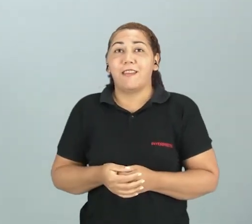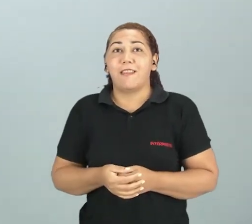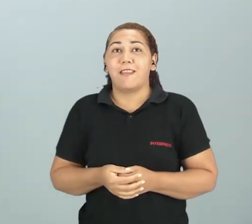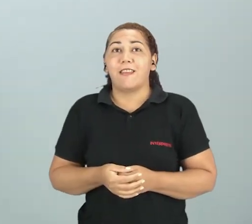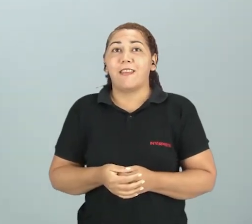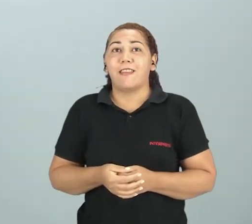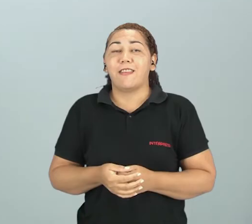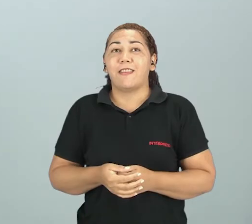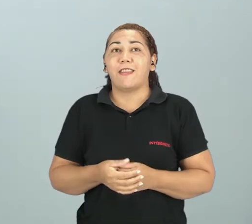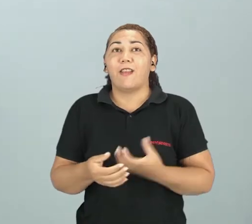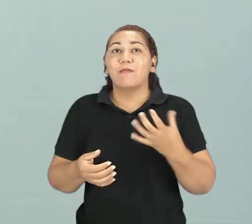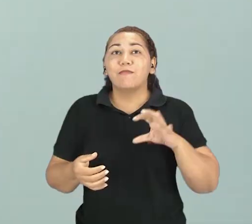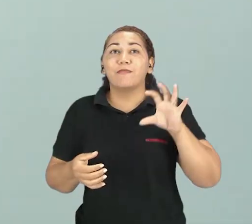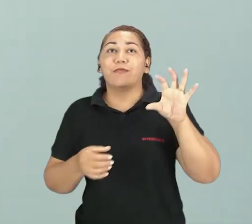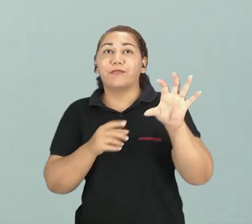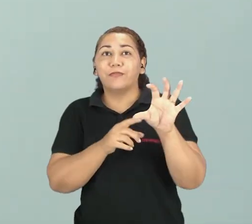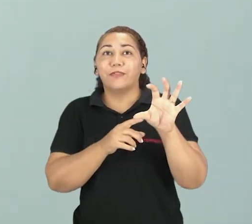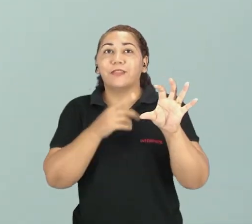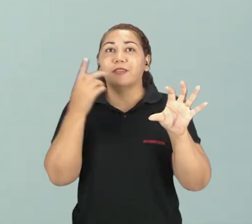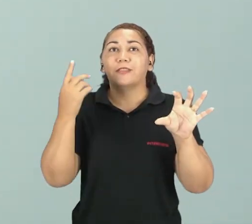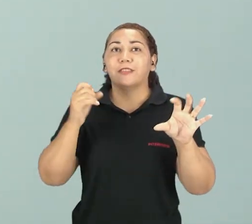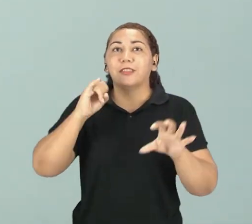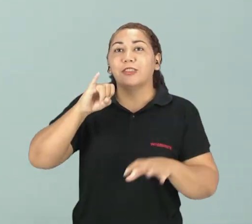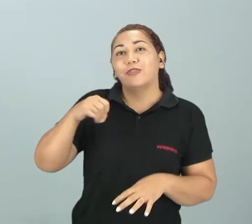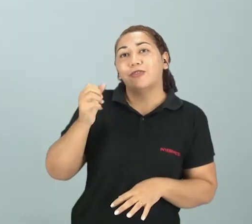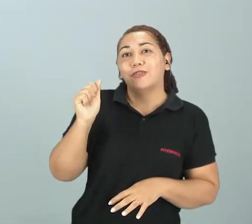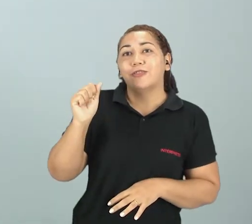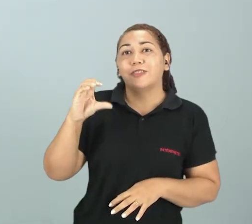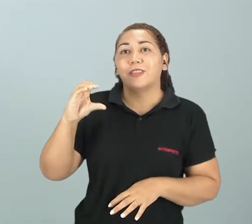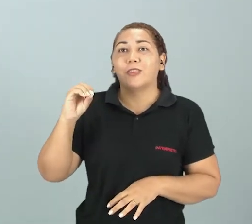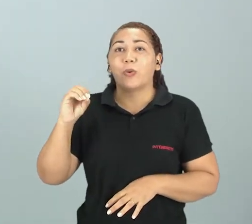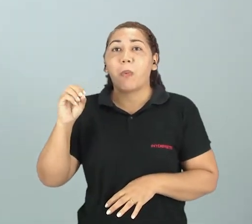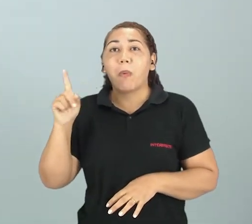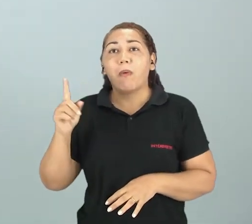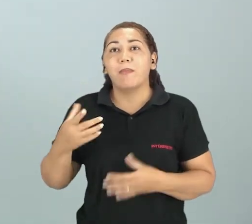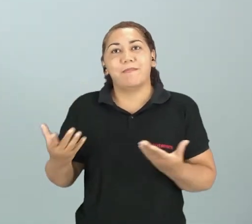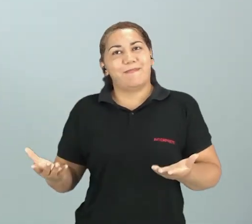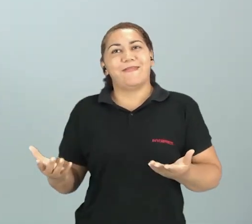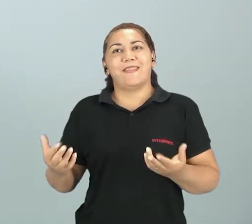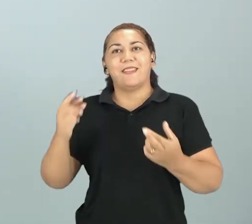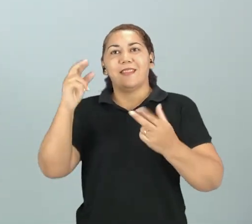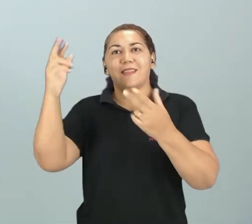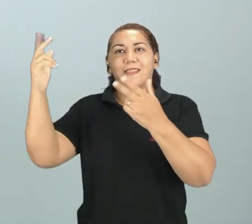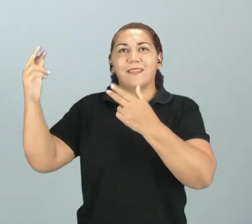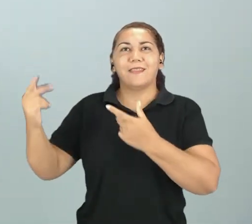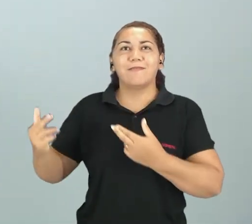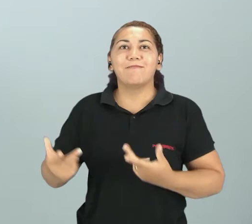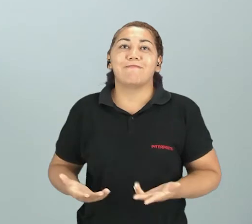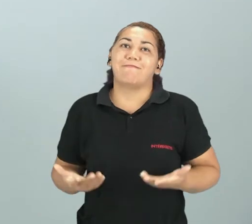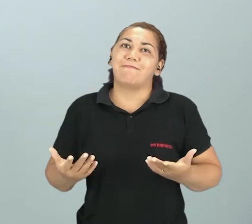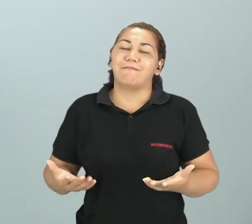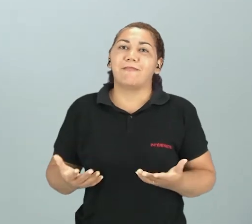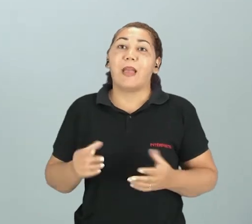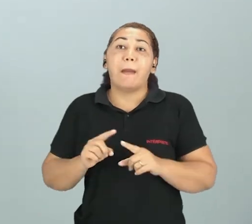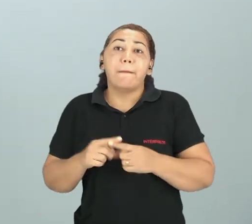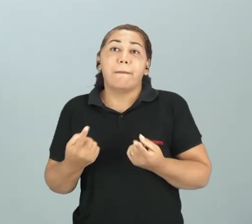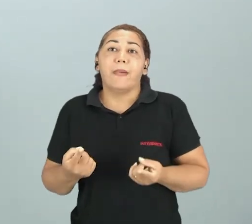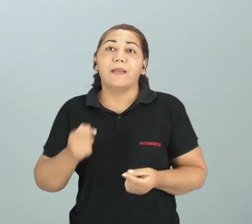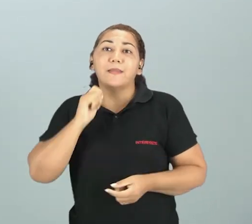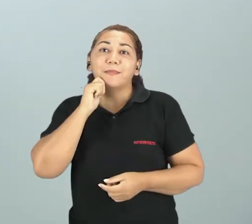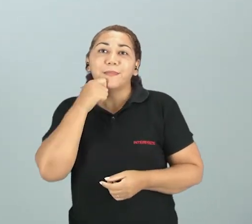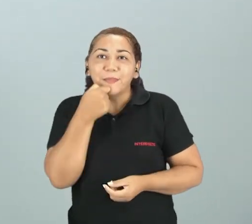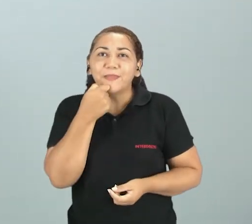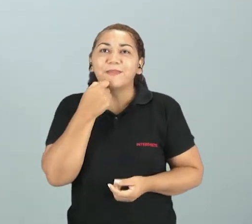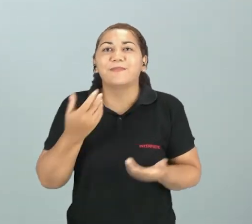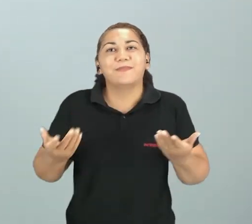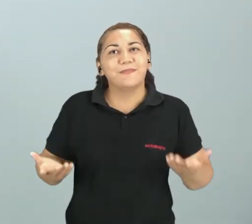eu saber me referir a esses pronomes, até mesmo conhecer esses nomes e poder usar da maneira correta, né? E não olhar com espanto